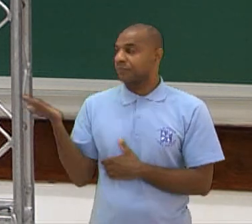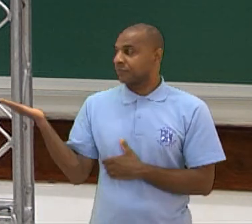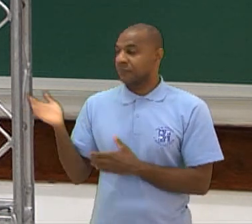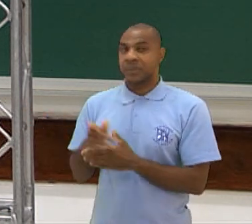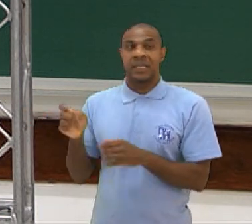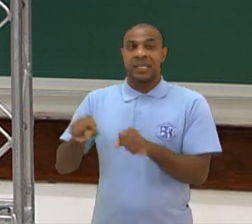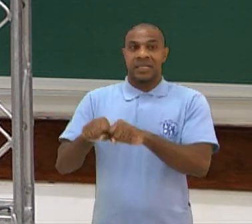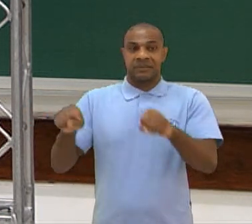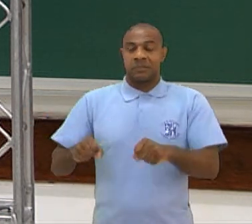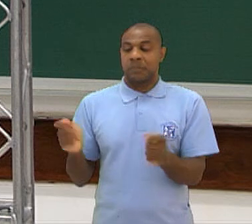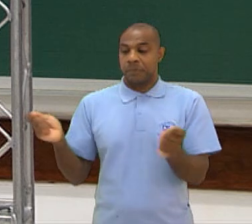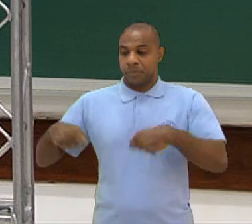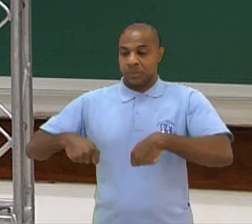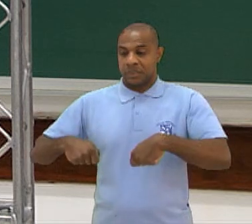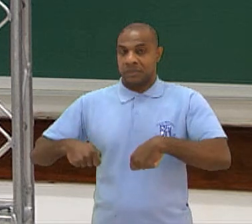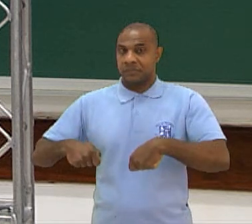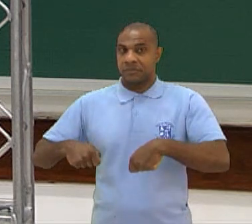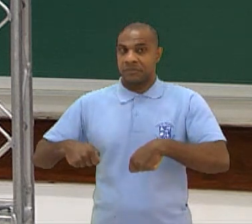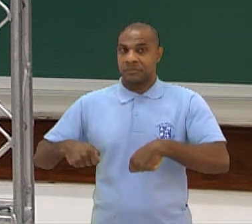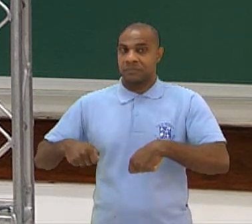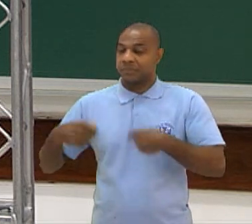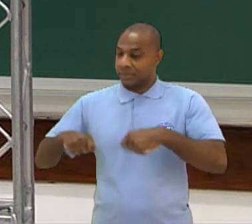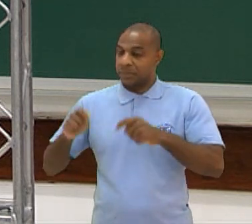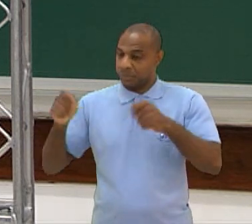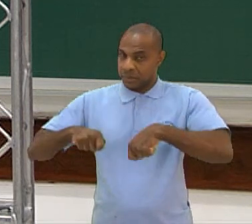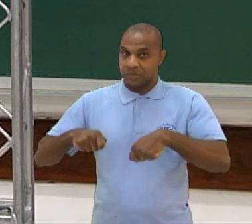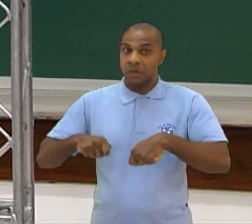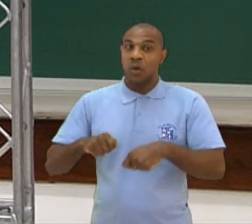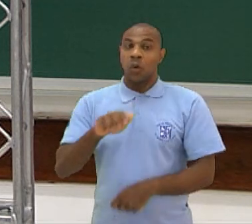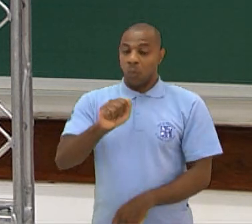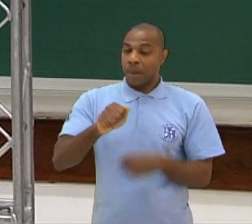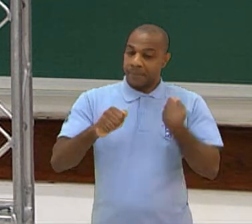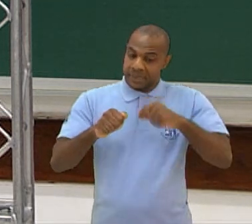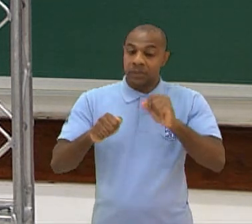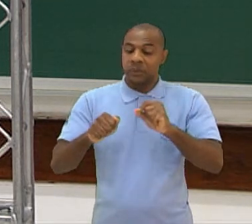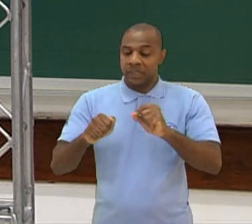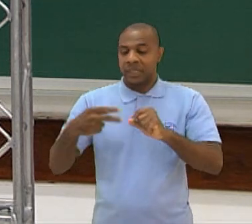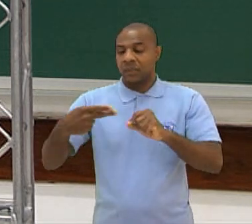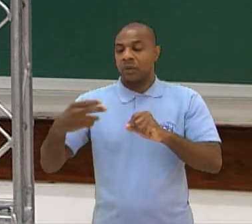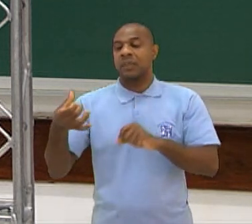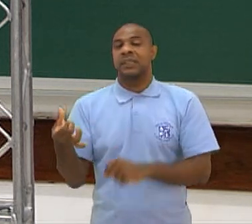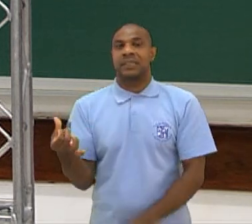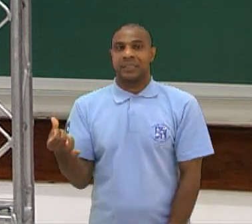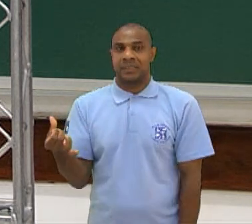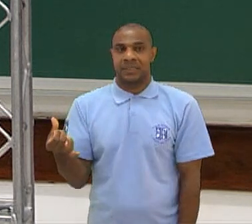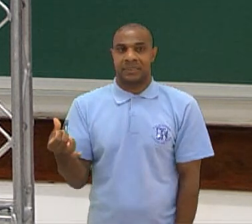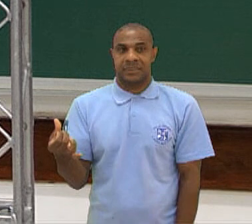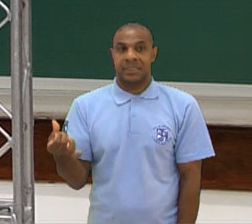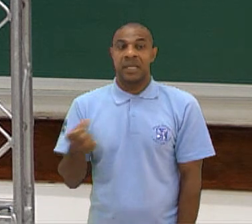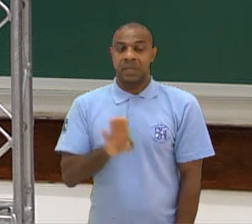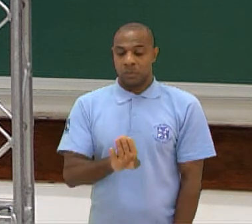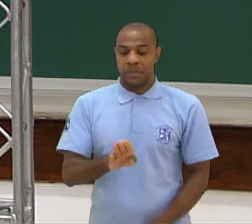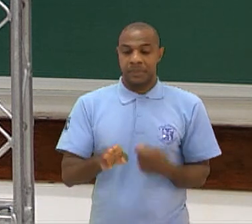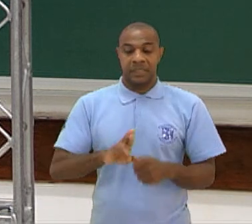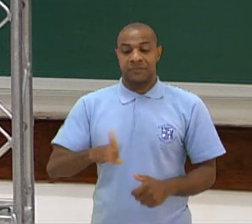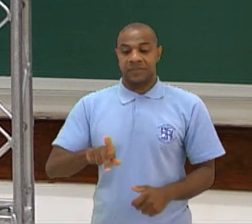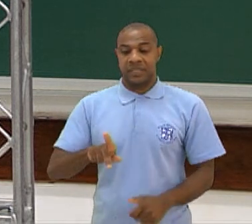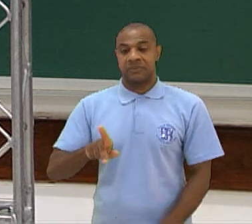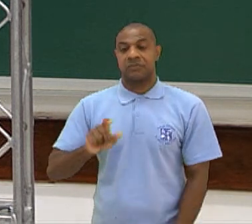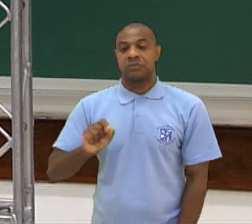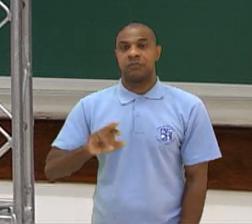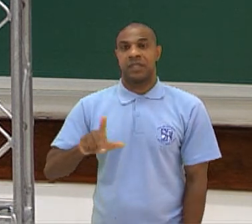continha, jogo o B para um lado, 24 para o outro, etc. Regra de sinal, o B é igual a 8. Então, atenção. Sistema